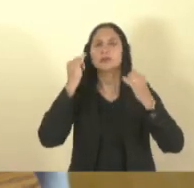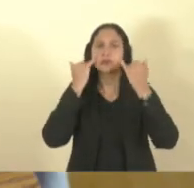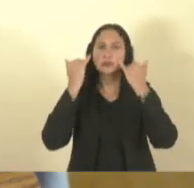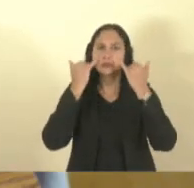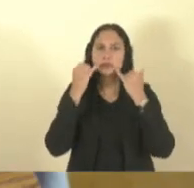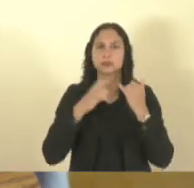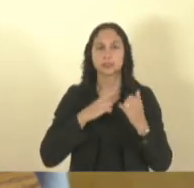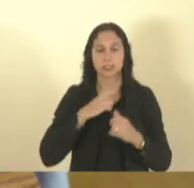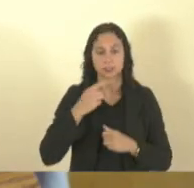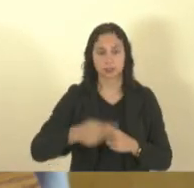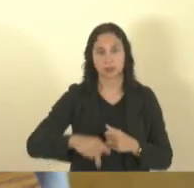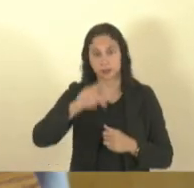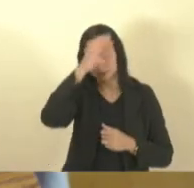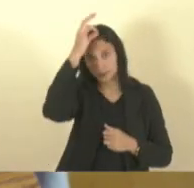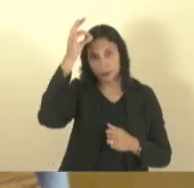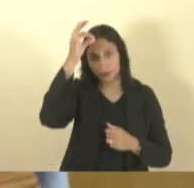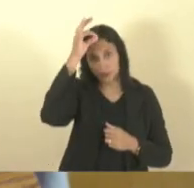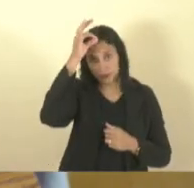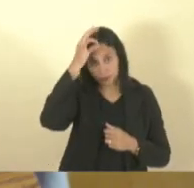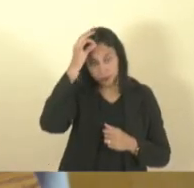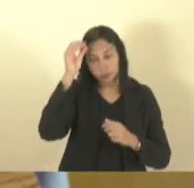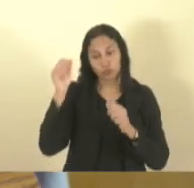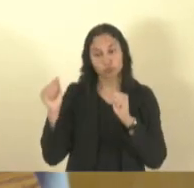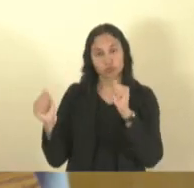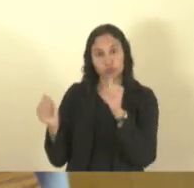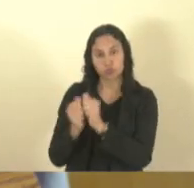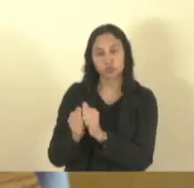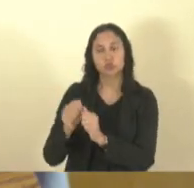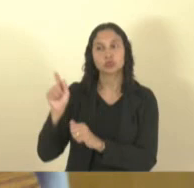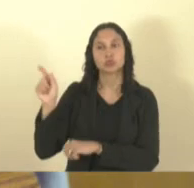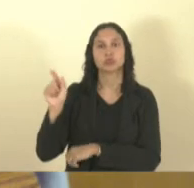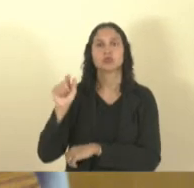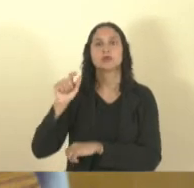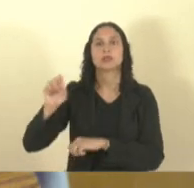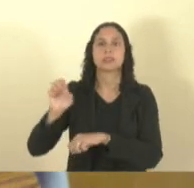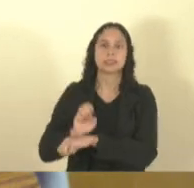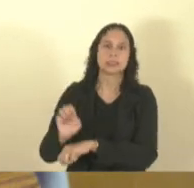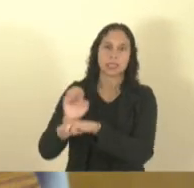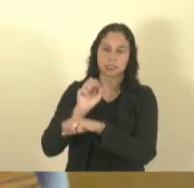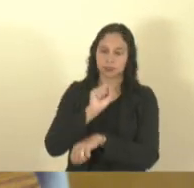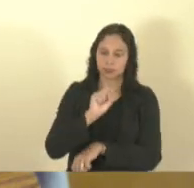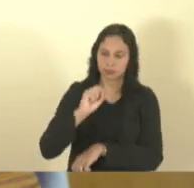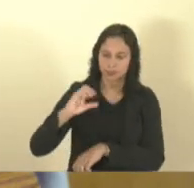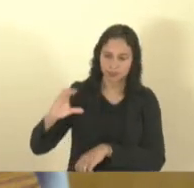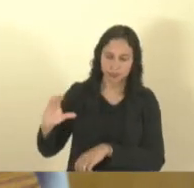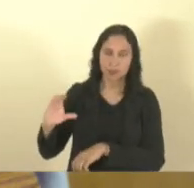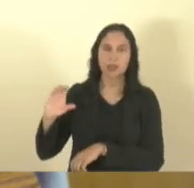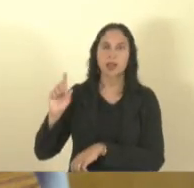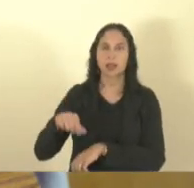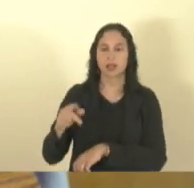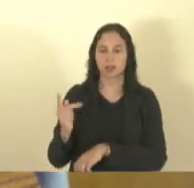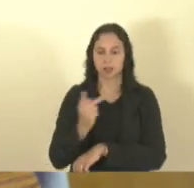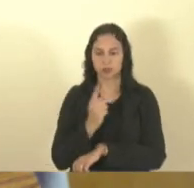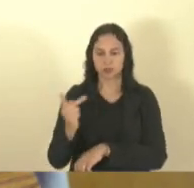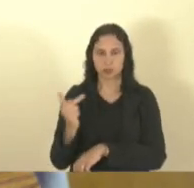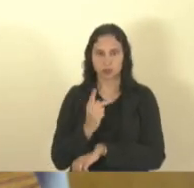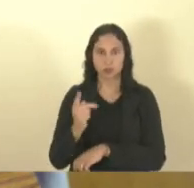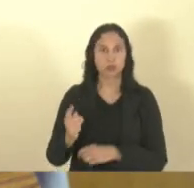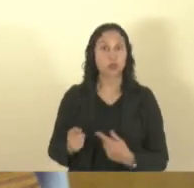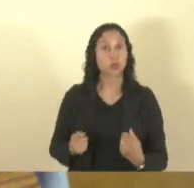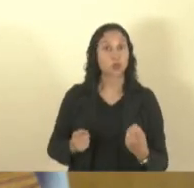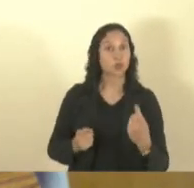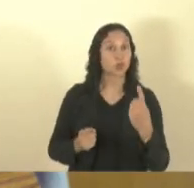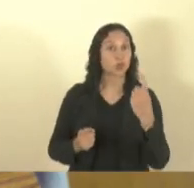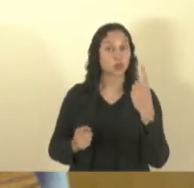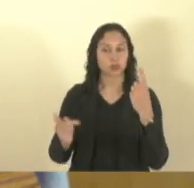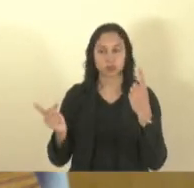Estado do Espírito Santo, junto com Santa Catarina, eles são os dois únicos estados que conseguiram chegar a